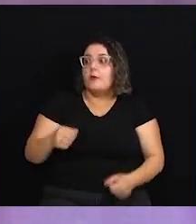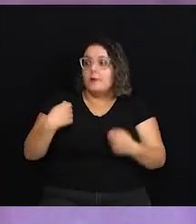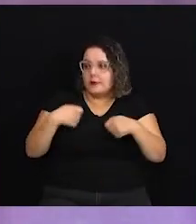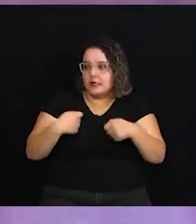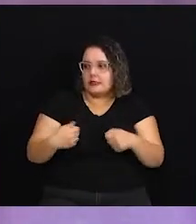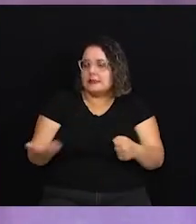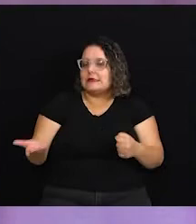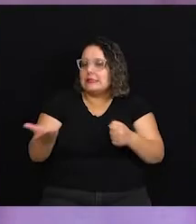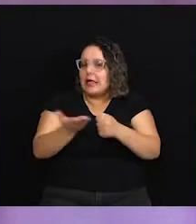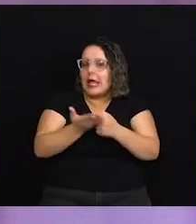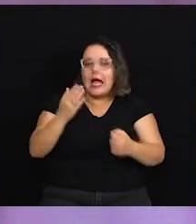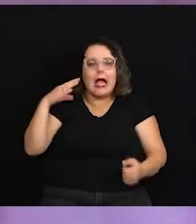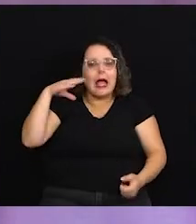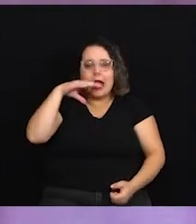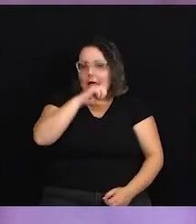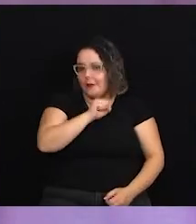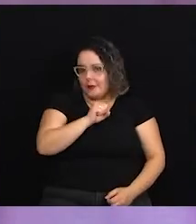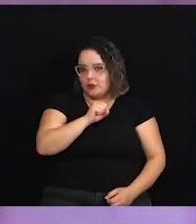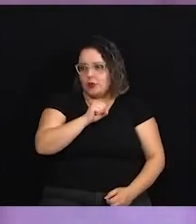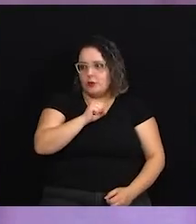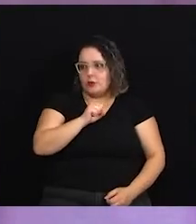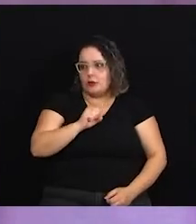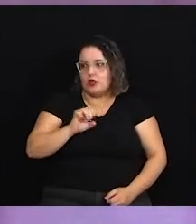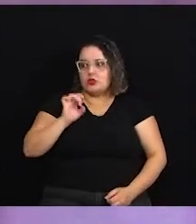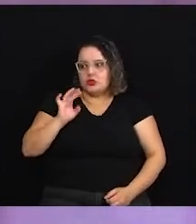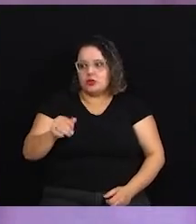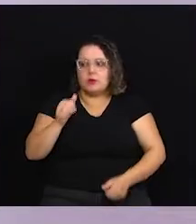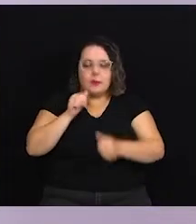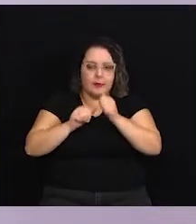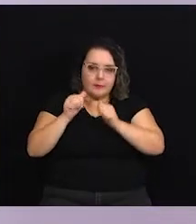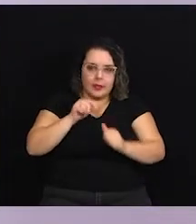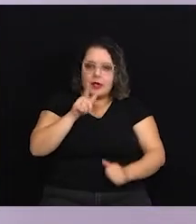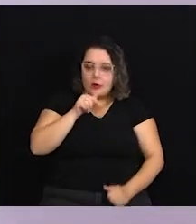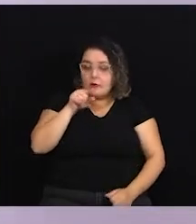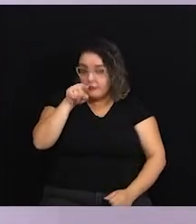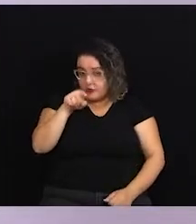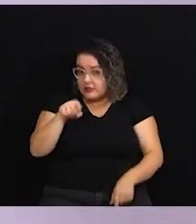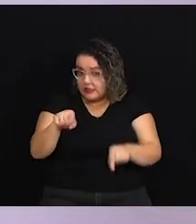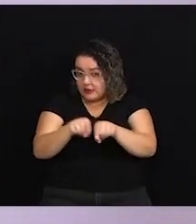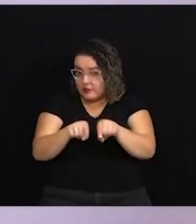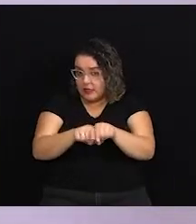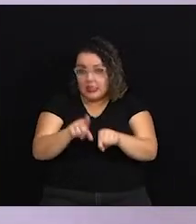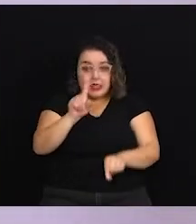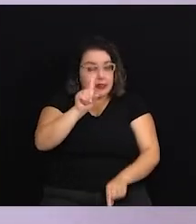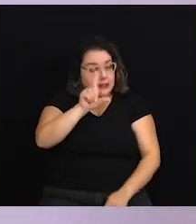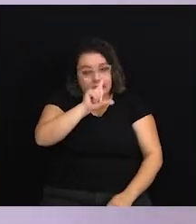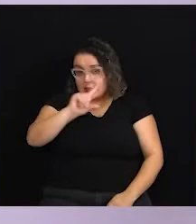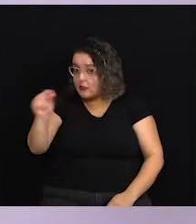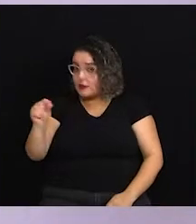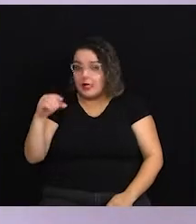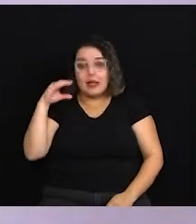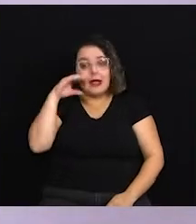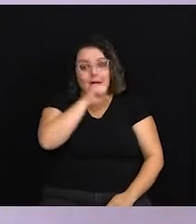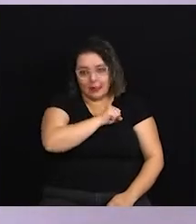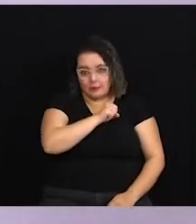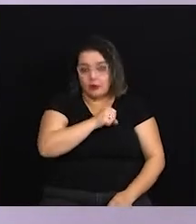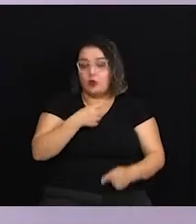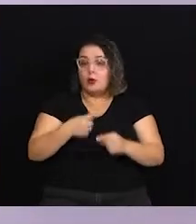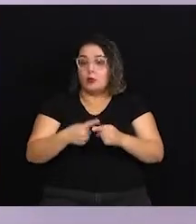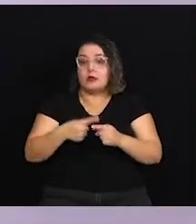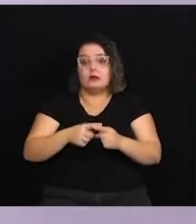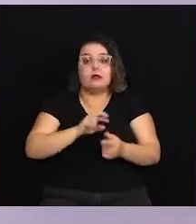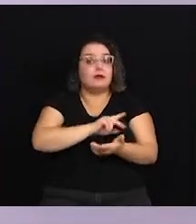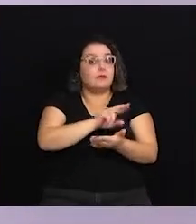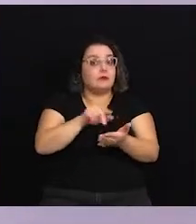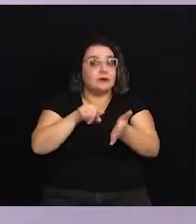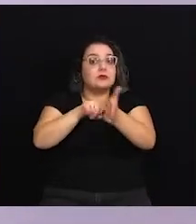pausa aqui é coisa rápida só para gente beber água vocês casa também não saia daí é rapidinho porque eu ainda